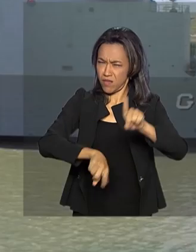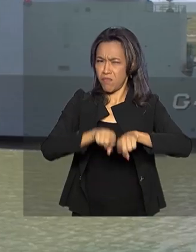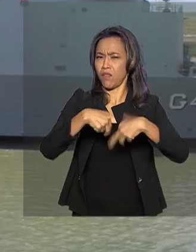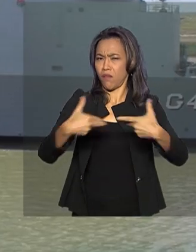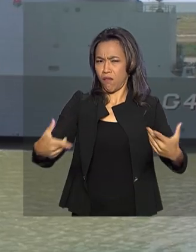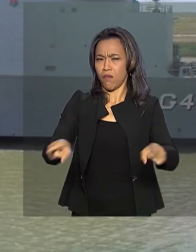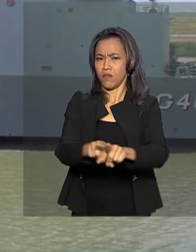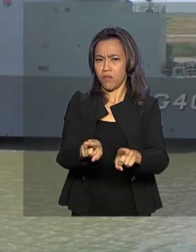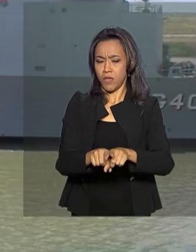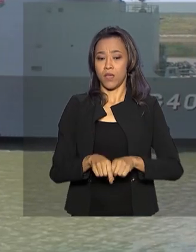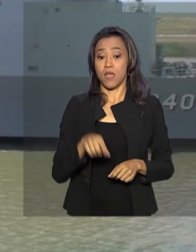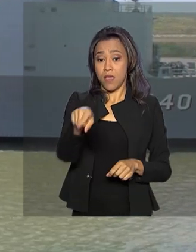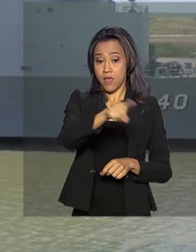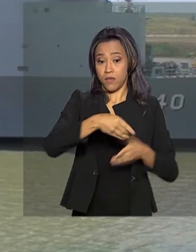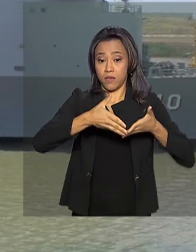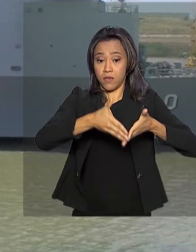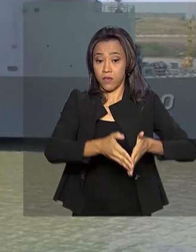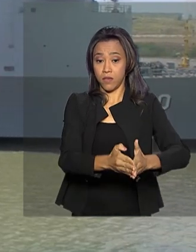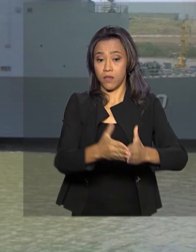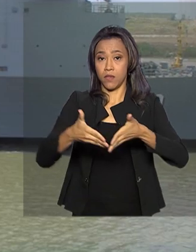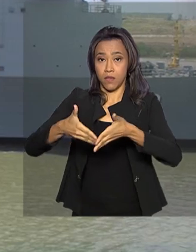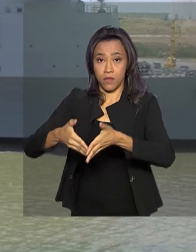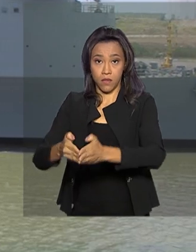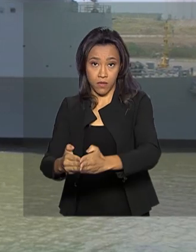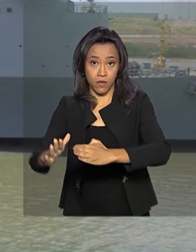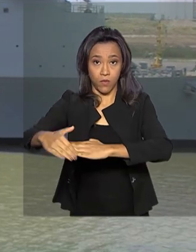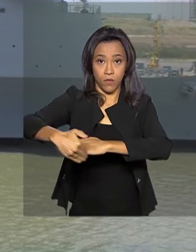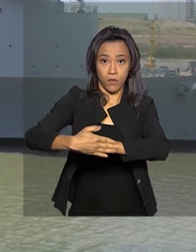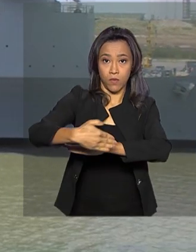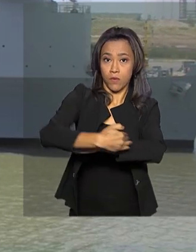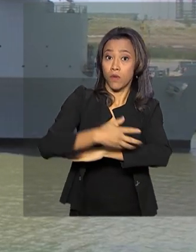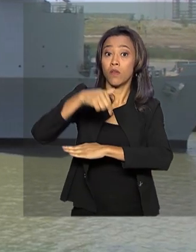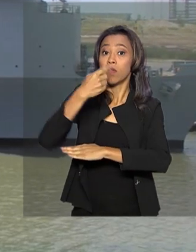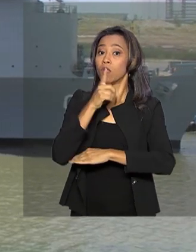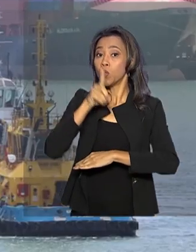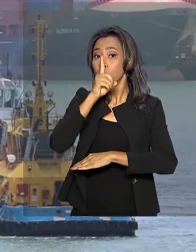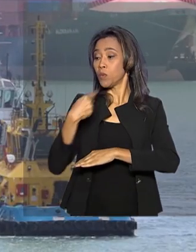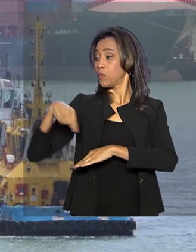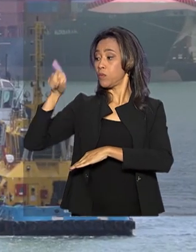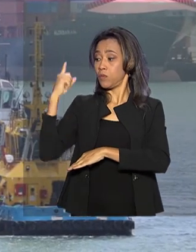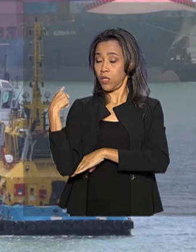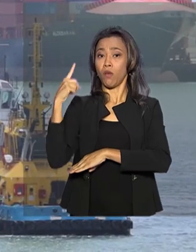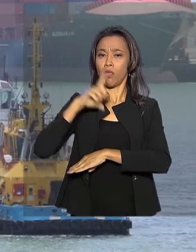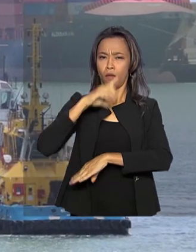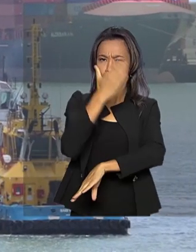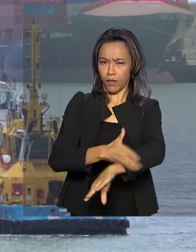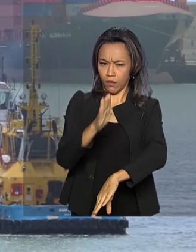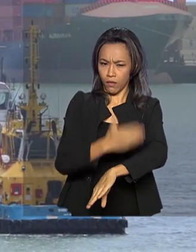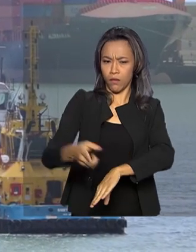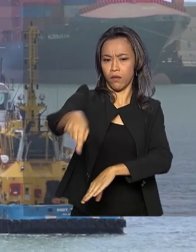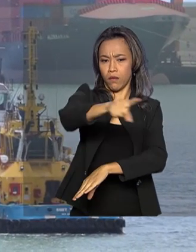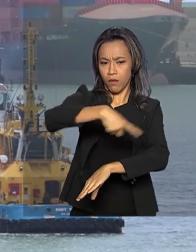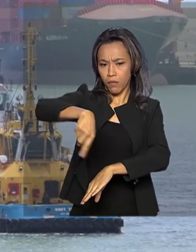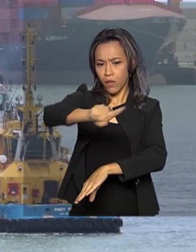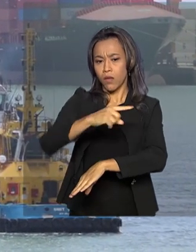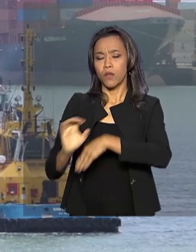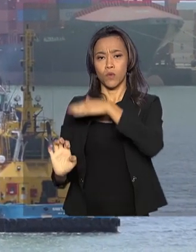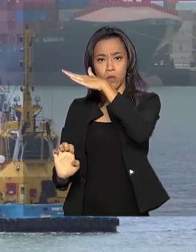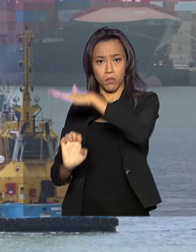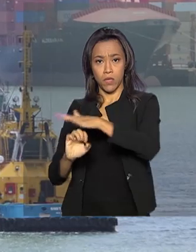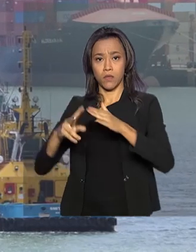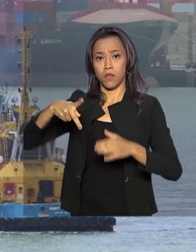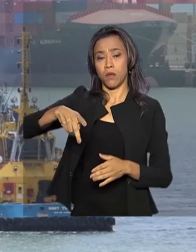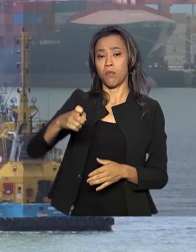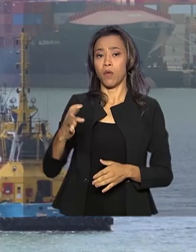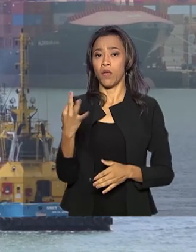Os navios atracaram no porto de Suape neste domingo. Os militares receberam treinamento de equipes da Petrobras e do Ibama